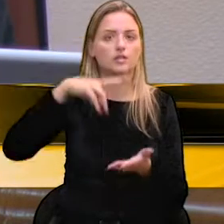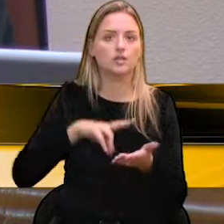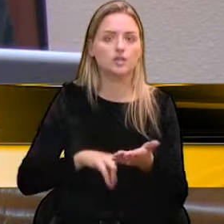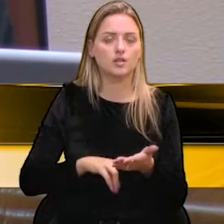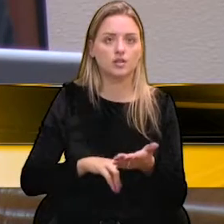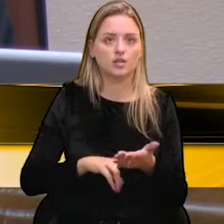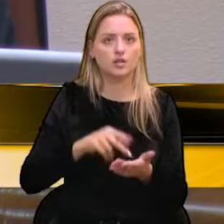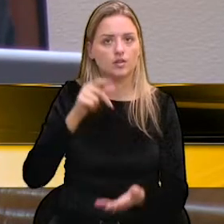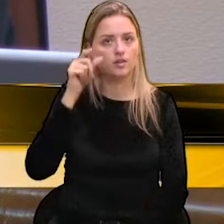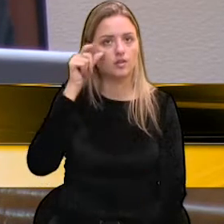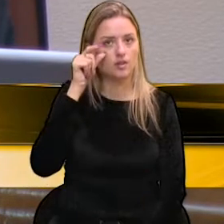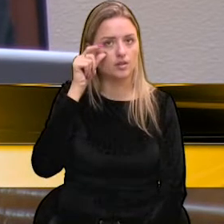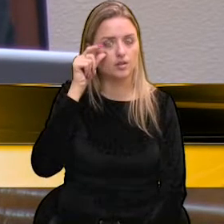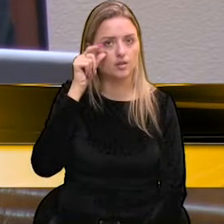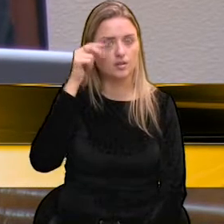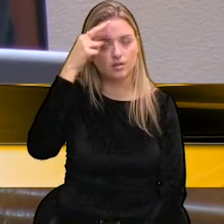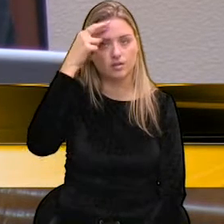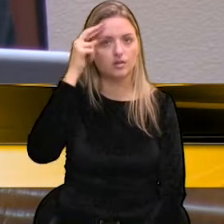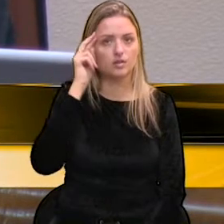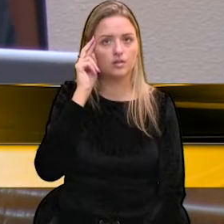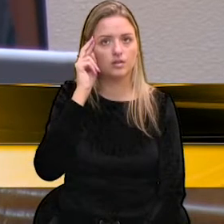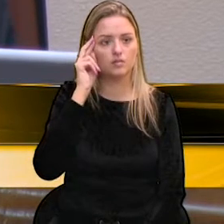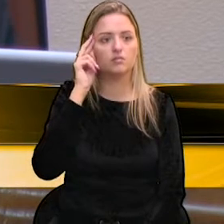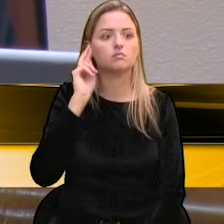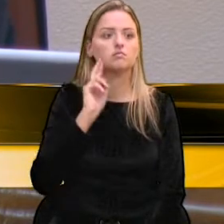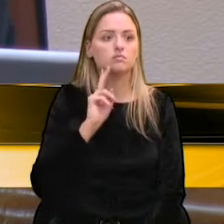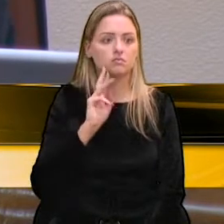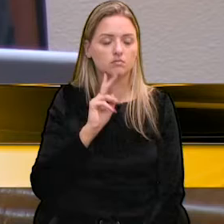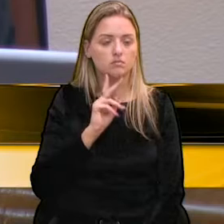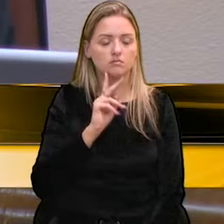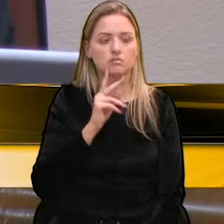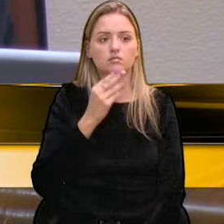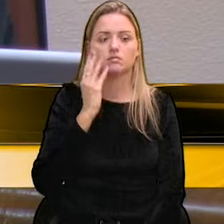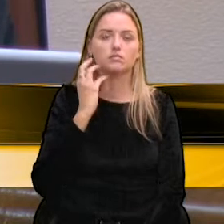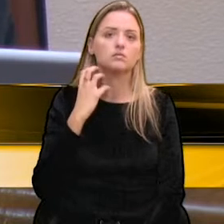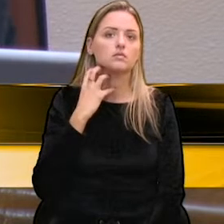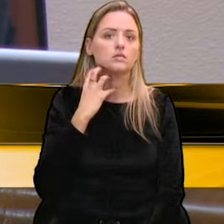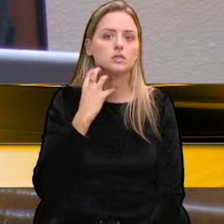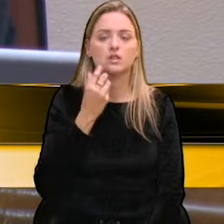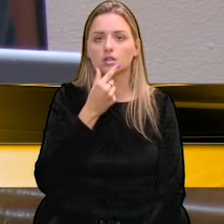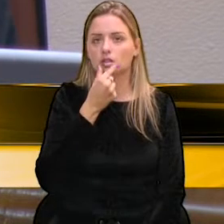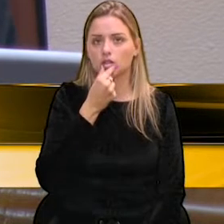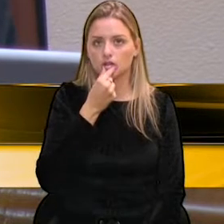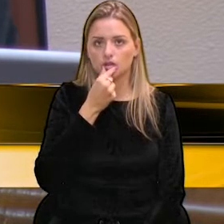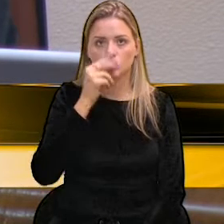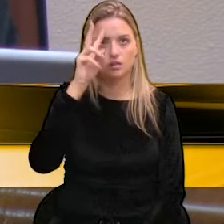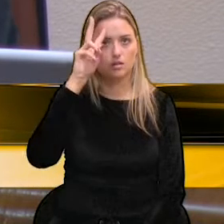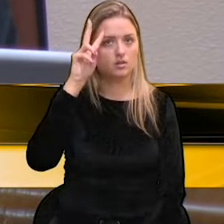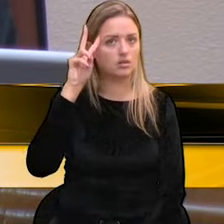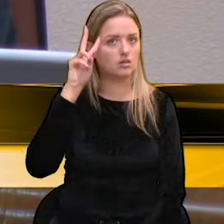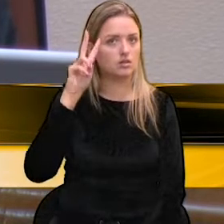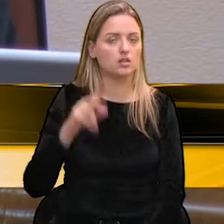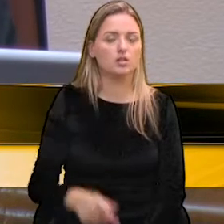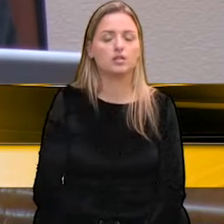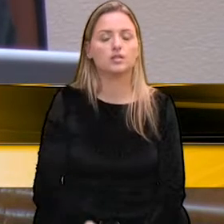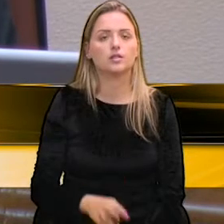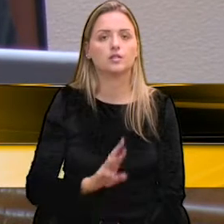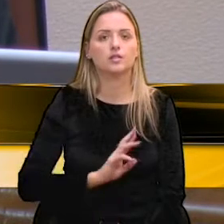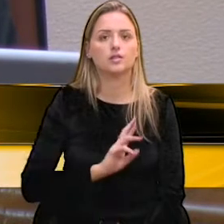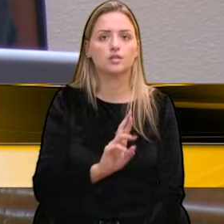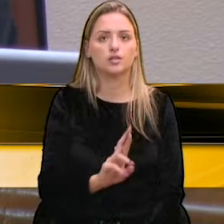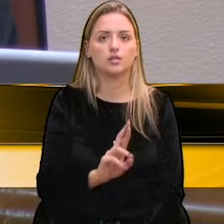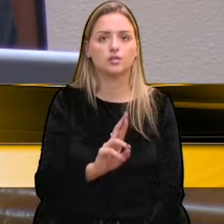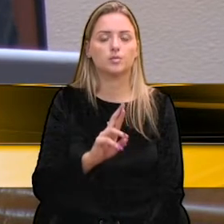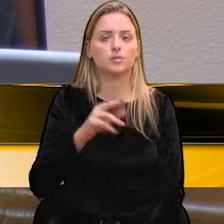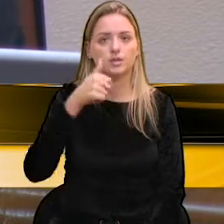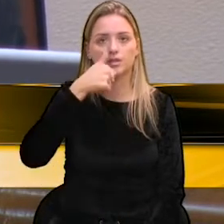Carteiro, Paulo Périco, Rafael Bueno, Renato Oliveira, Ricardo Aneluz, Rodrigo Beltrão e Velocino Ex. Em representação,